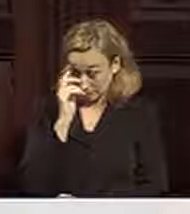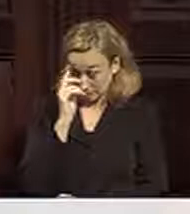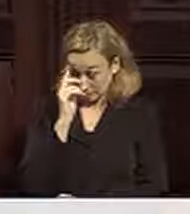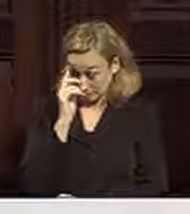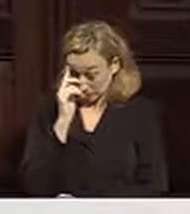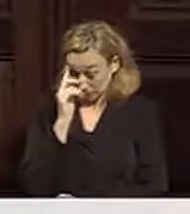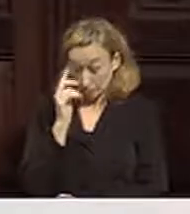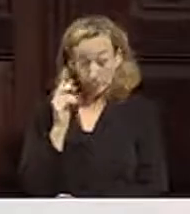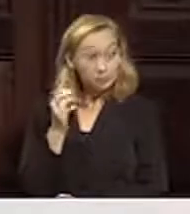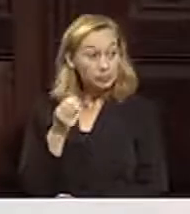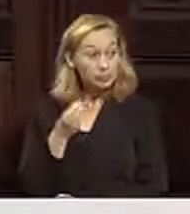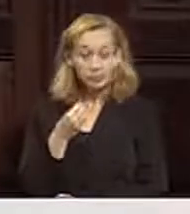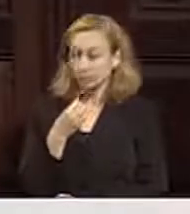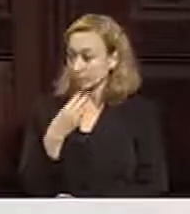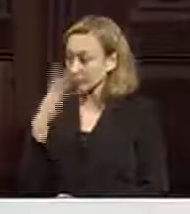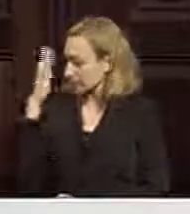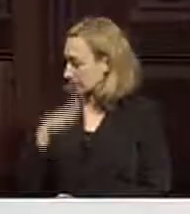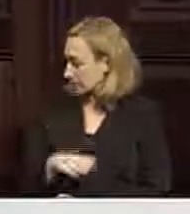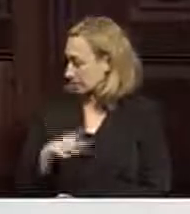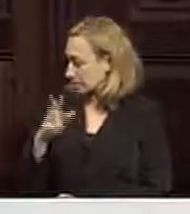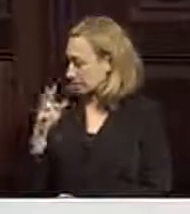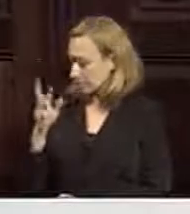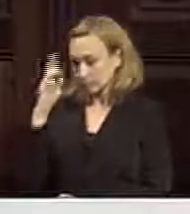Senhora Presidente, senhores deputados,